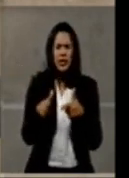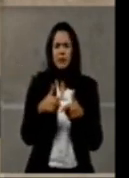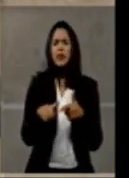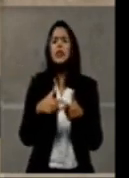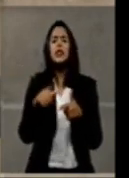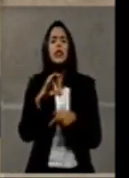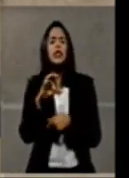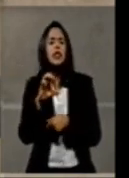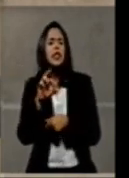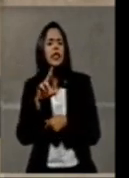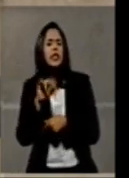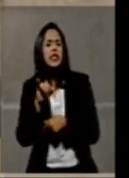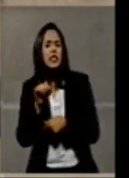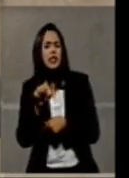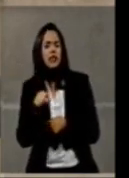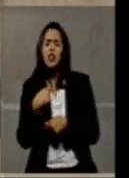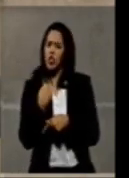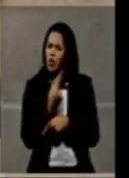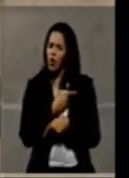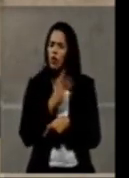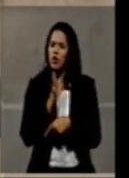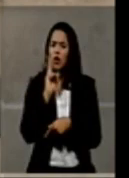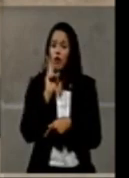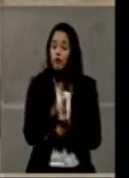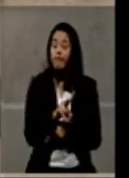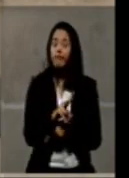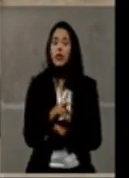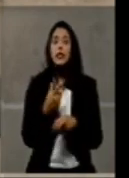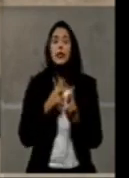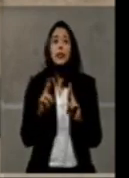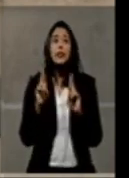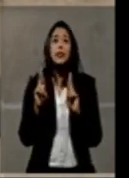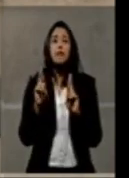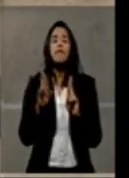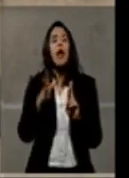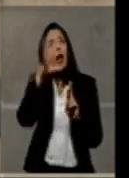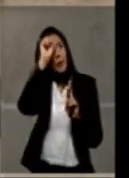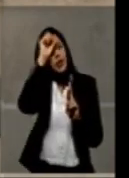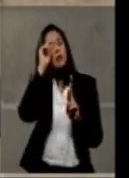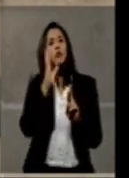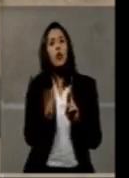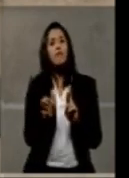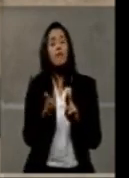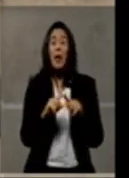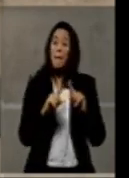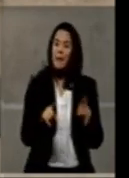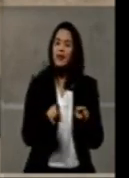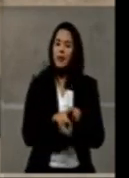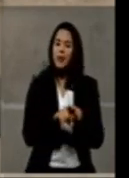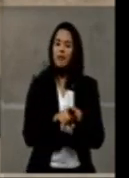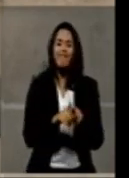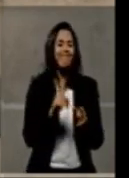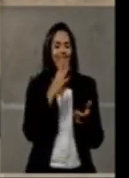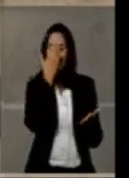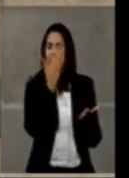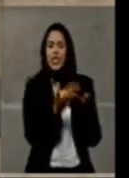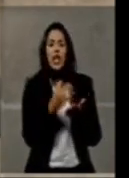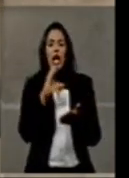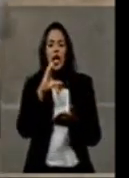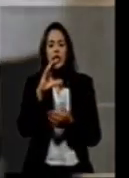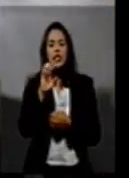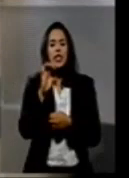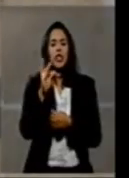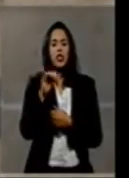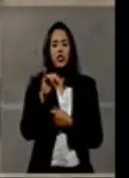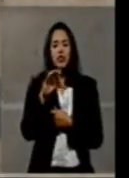e que já presenciamos tenham sido assimilados e ceticismo pelo fato de que nossa tradição